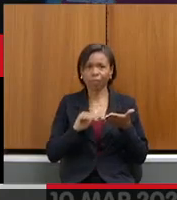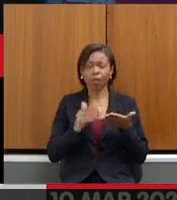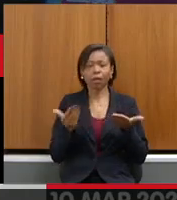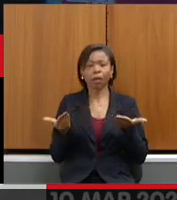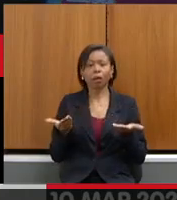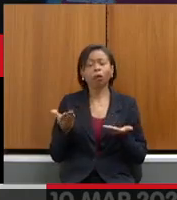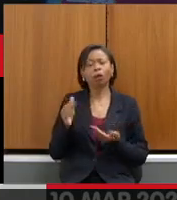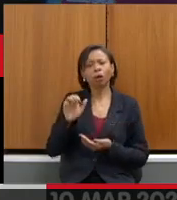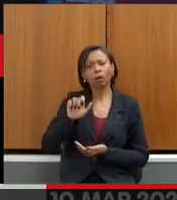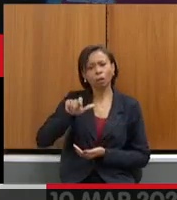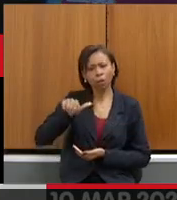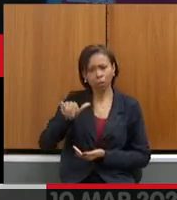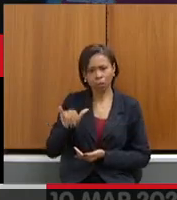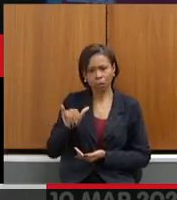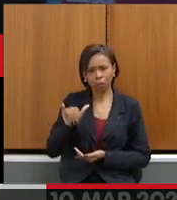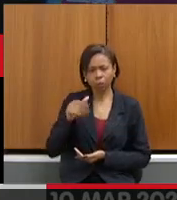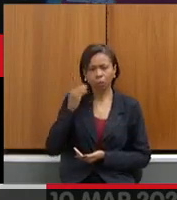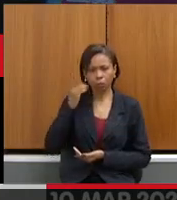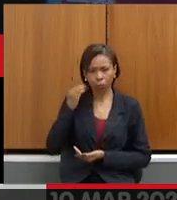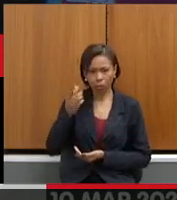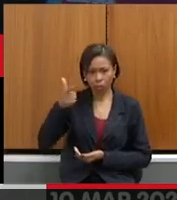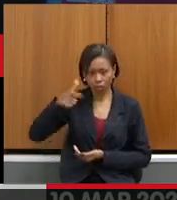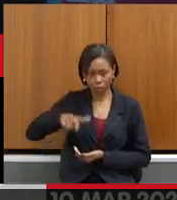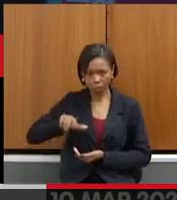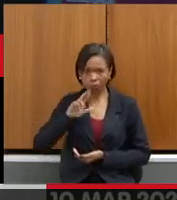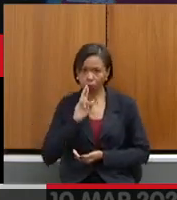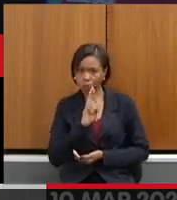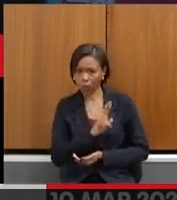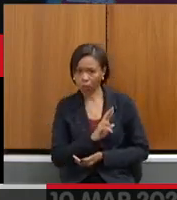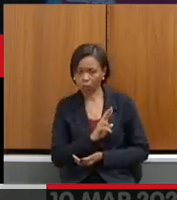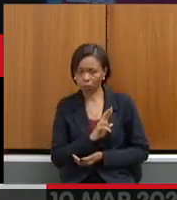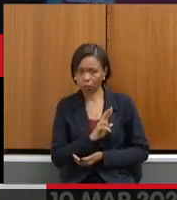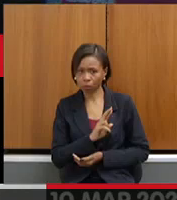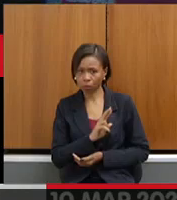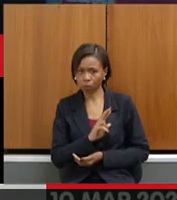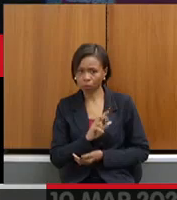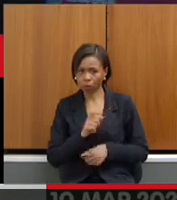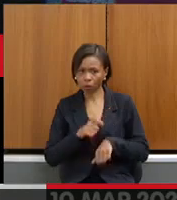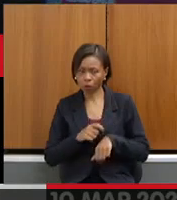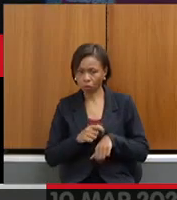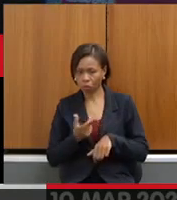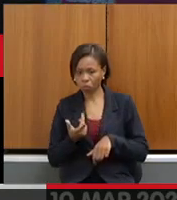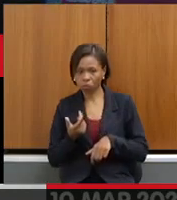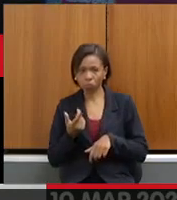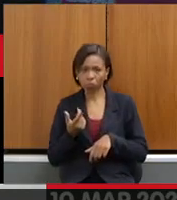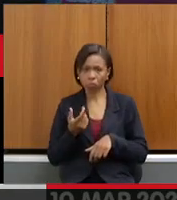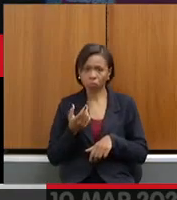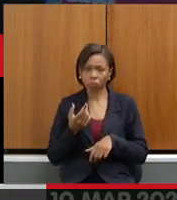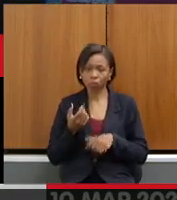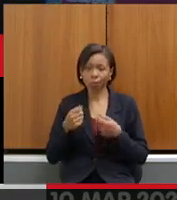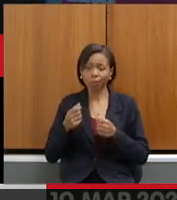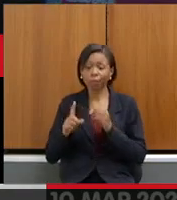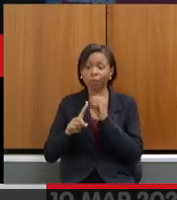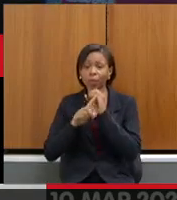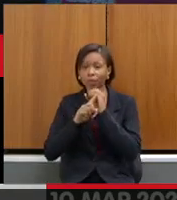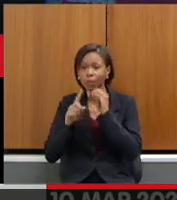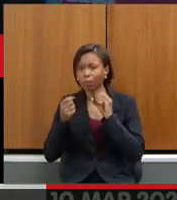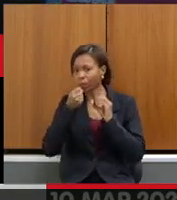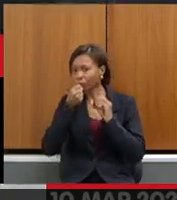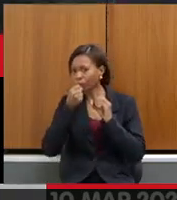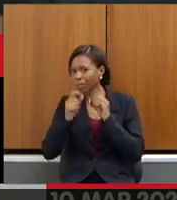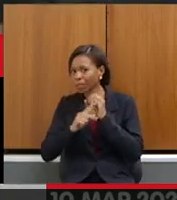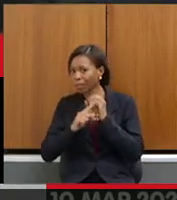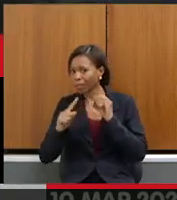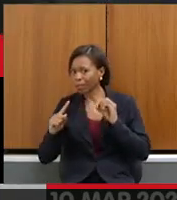Deputado ele tá aqui você quer fazer uso da réplica para mais algum alguma colocação tem que abrir o microfone Deputado